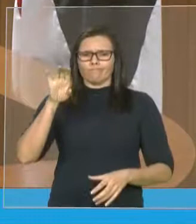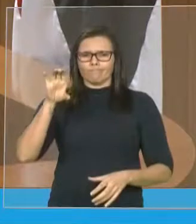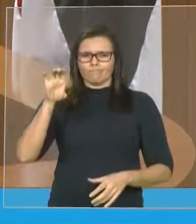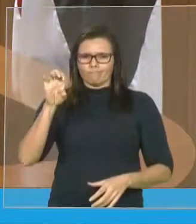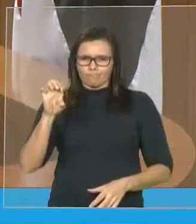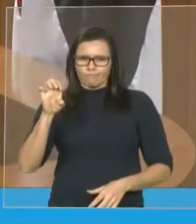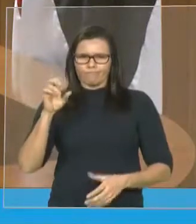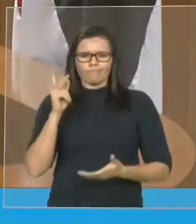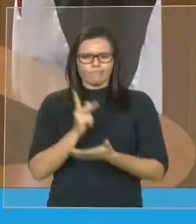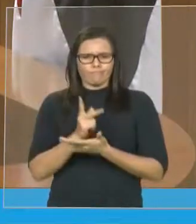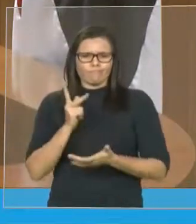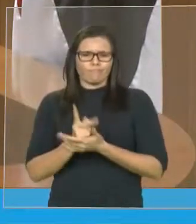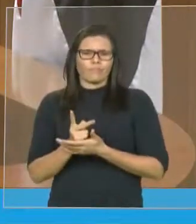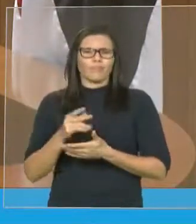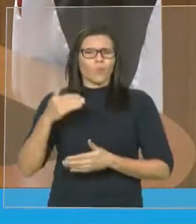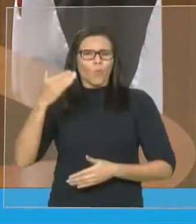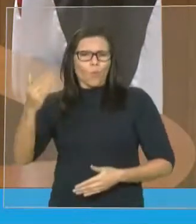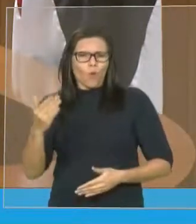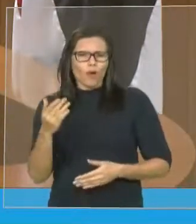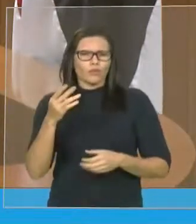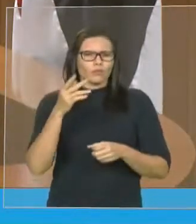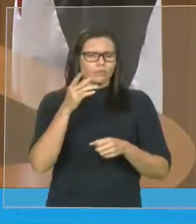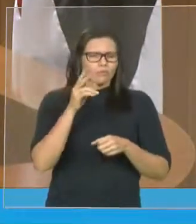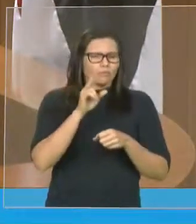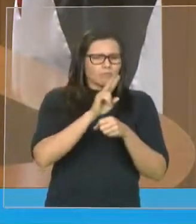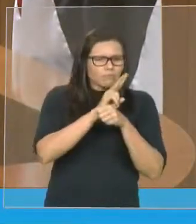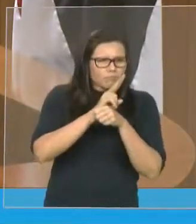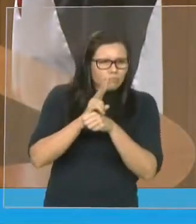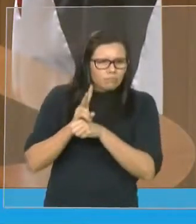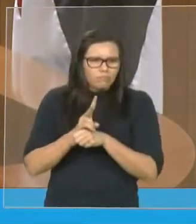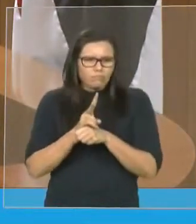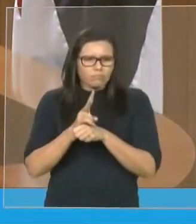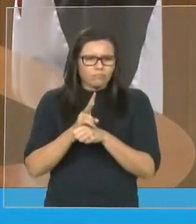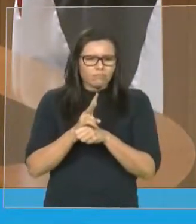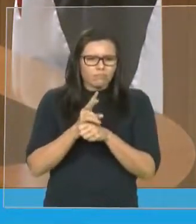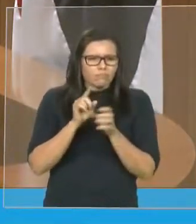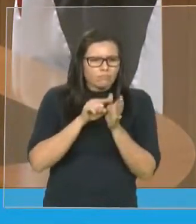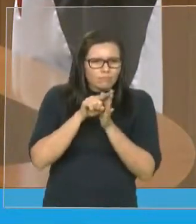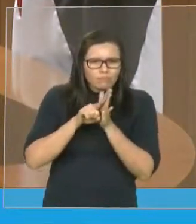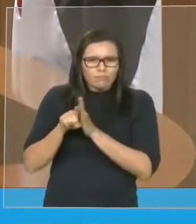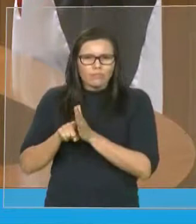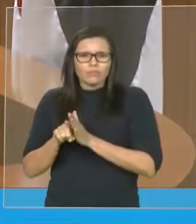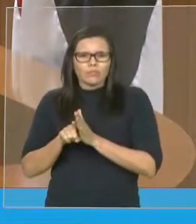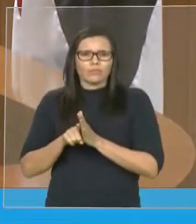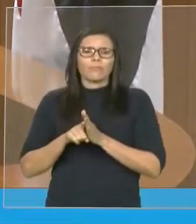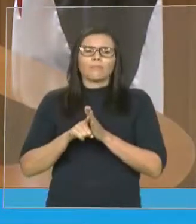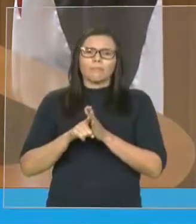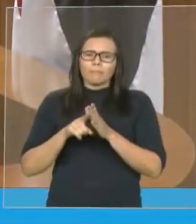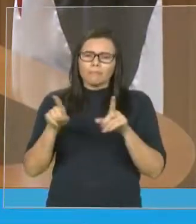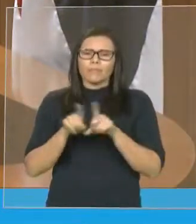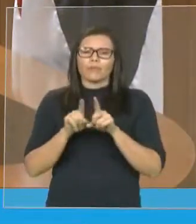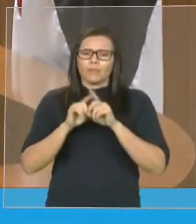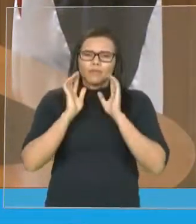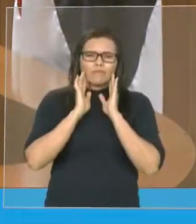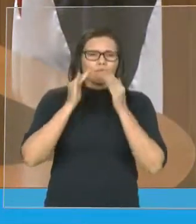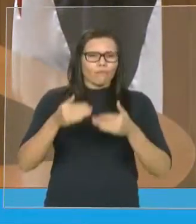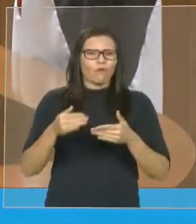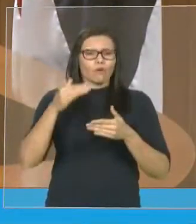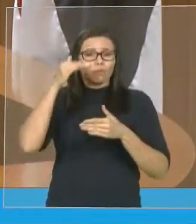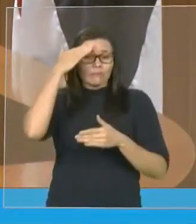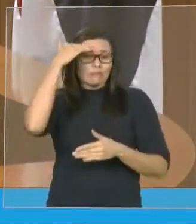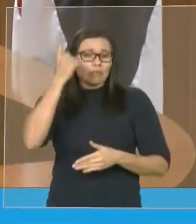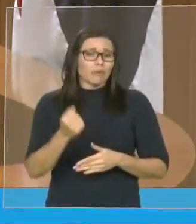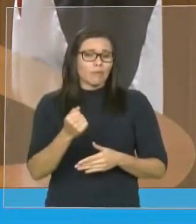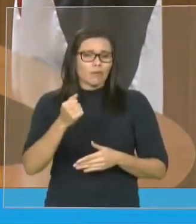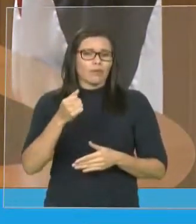auditorias. Sem querer citar, mas já citando, não estou vendo o Bruno por aqui, né? Eu acho que o Bruno aí, o homem da sustentabilidade,